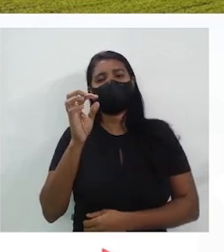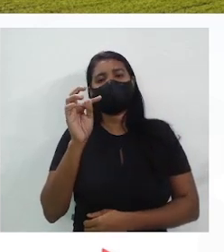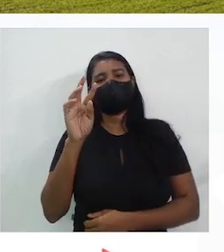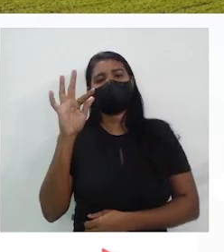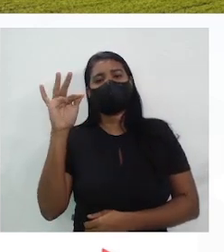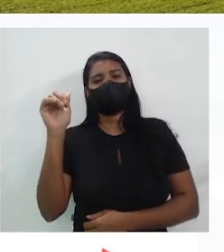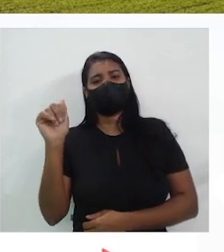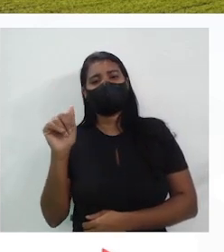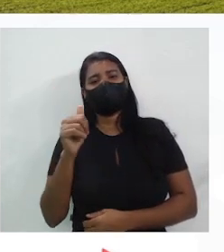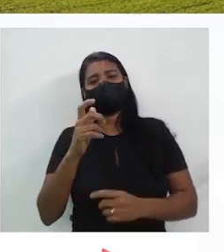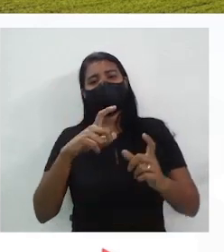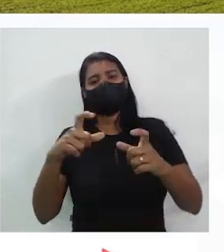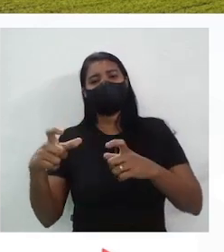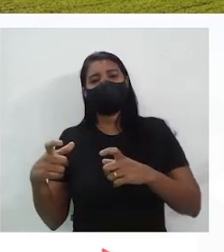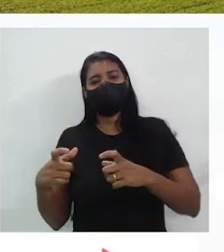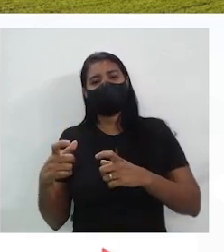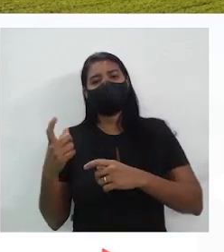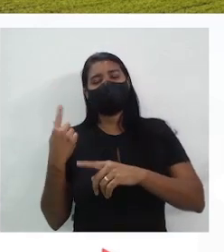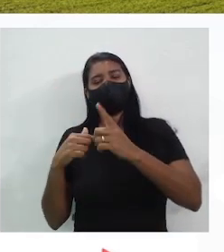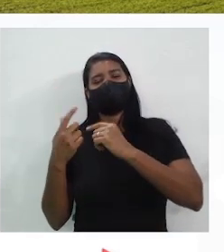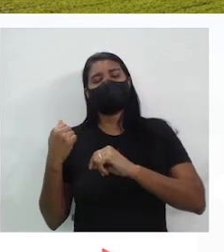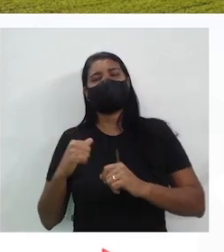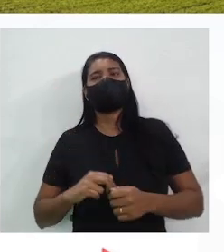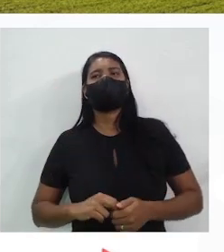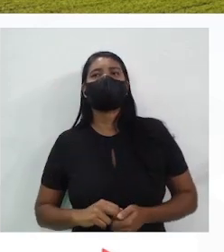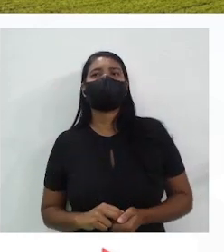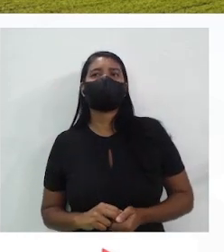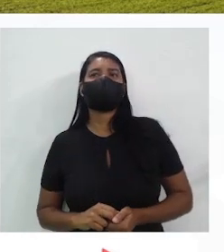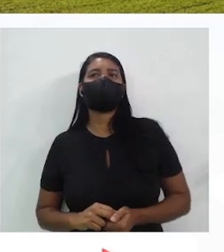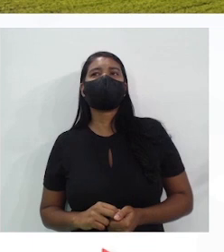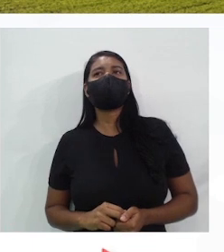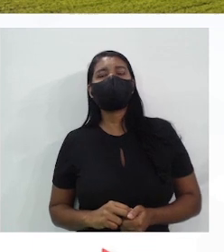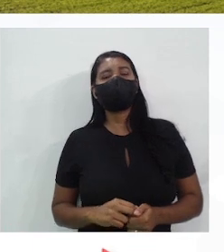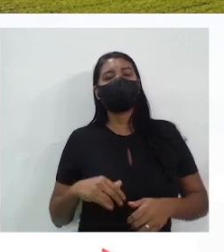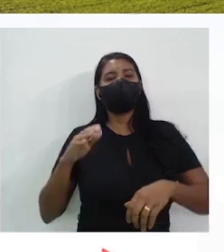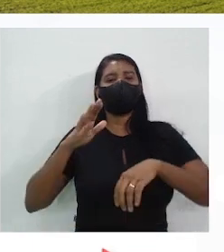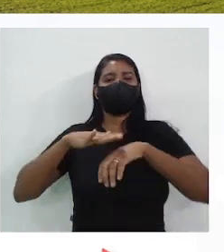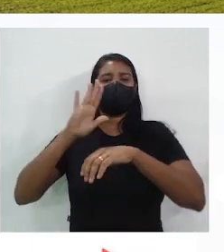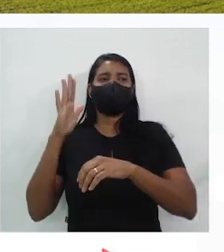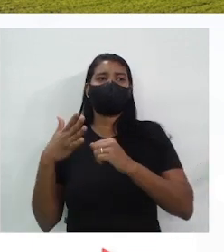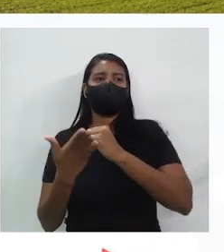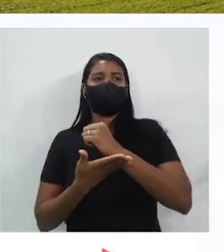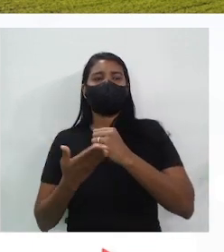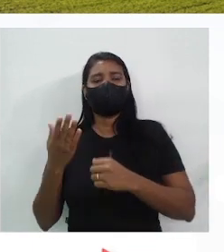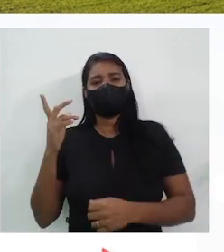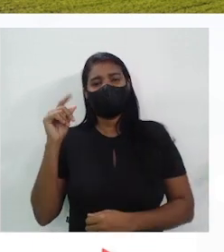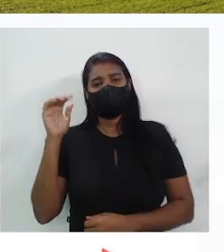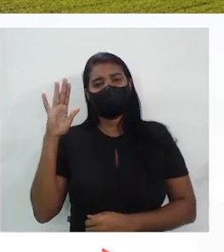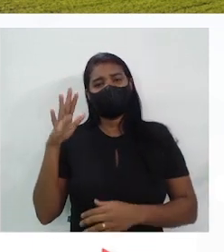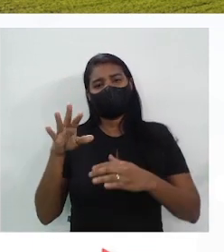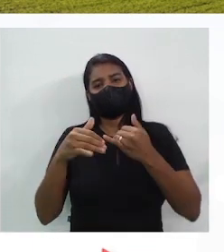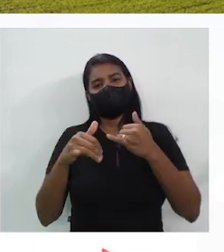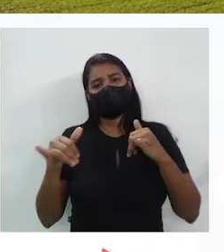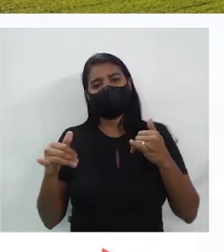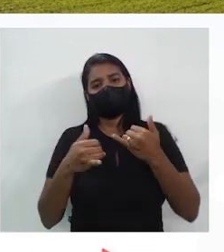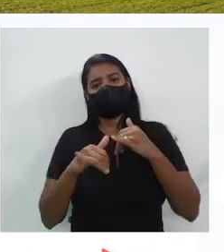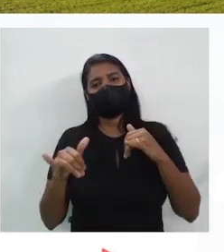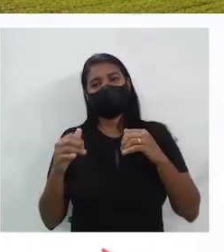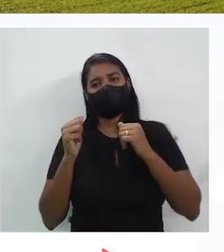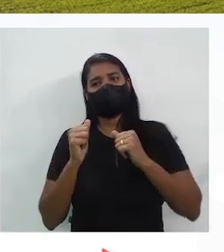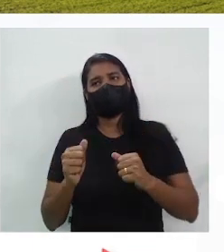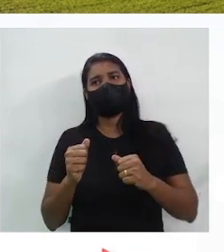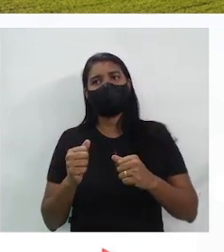para os outros setores da atividade econômica, que é uma das fontes mais baratas de energia, isso